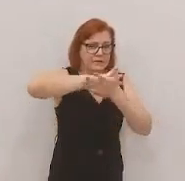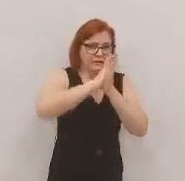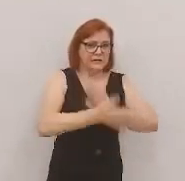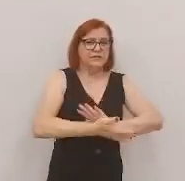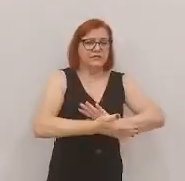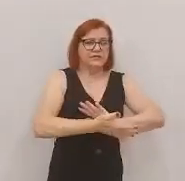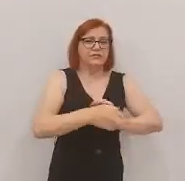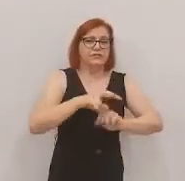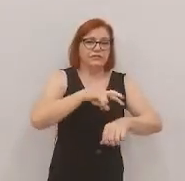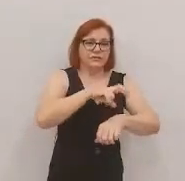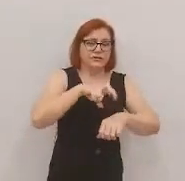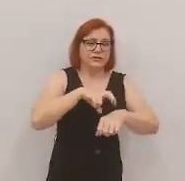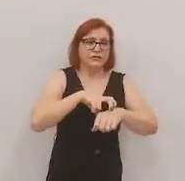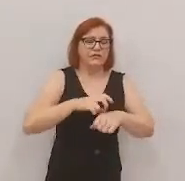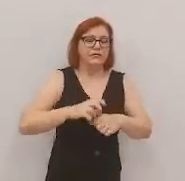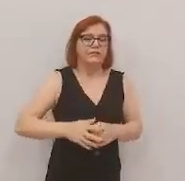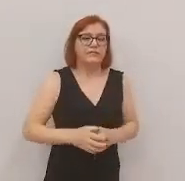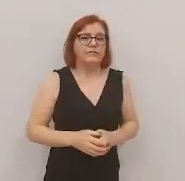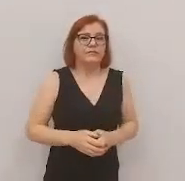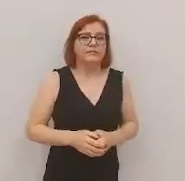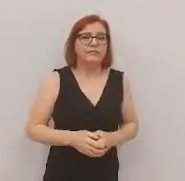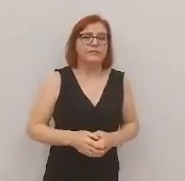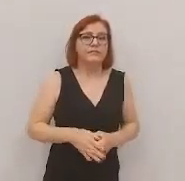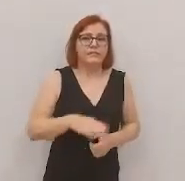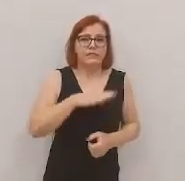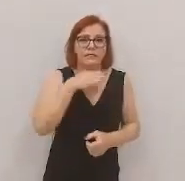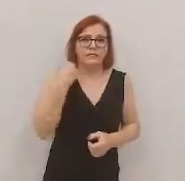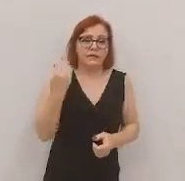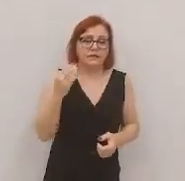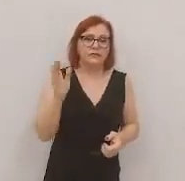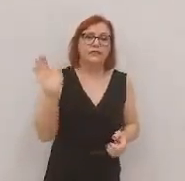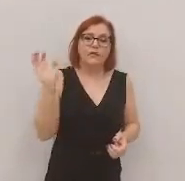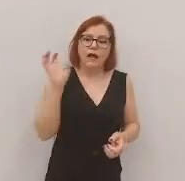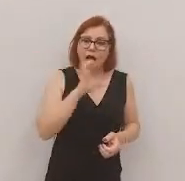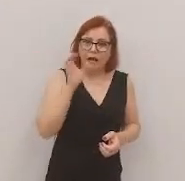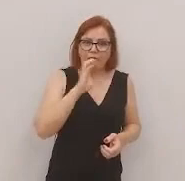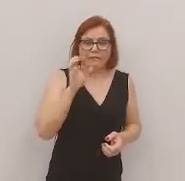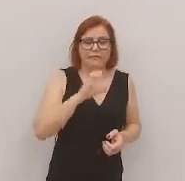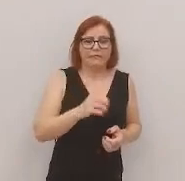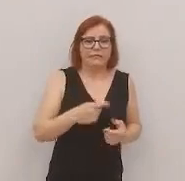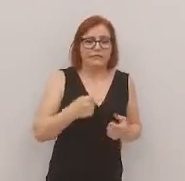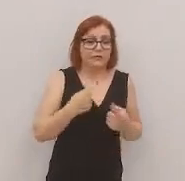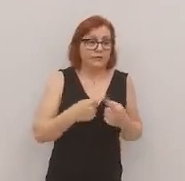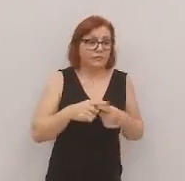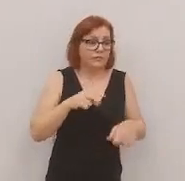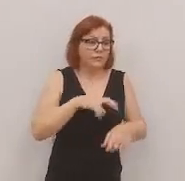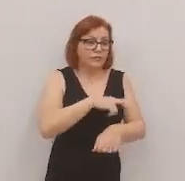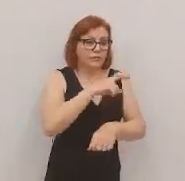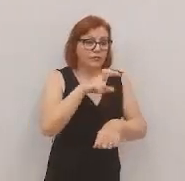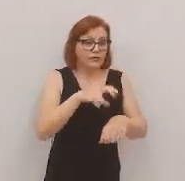acabou com aquela cobra, matou na hora. Falei, por quê? É uma cobra